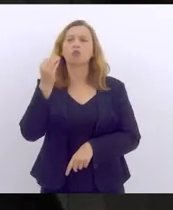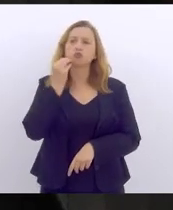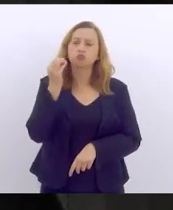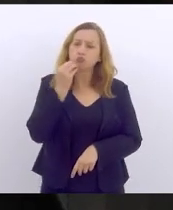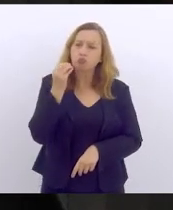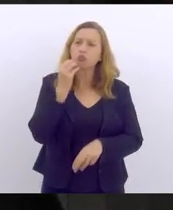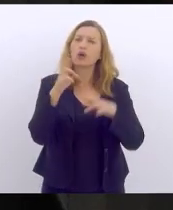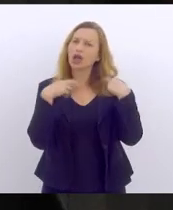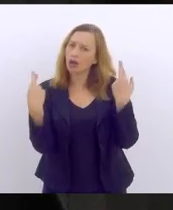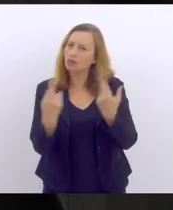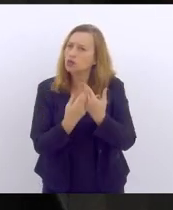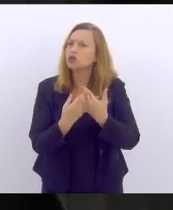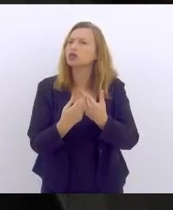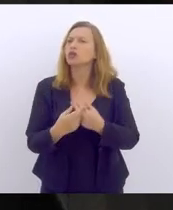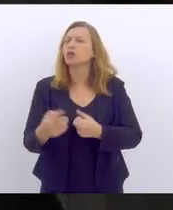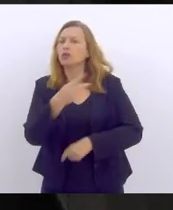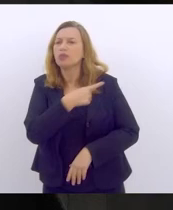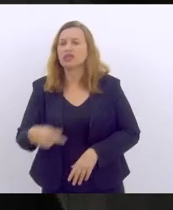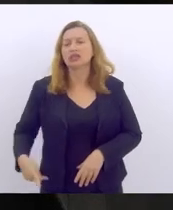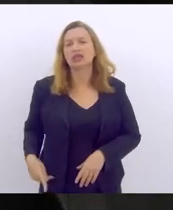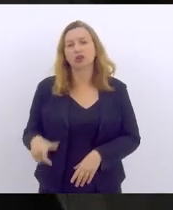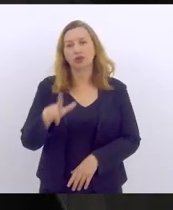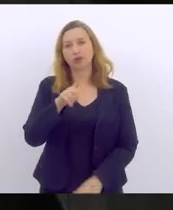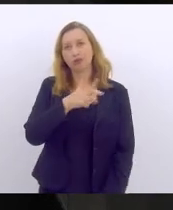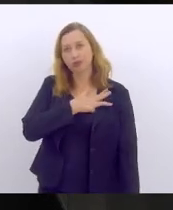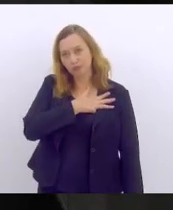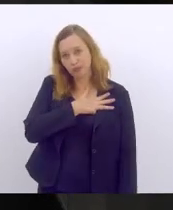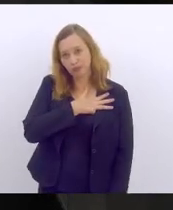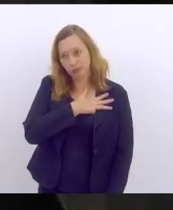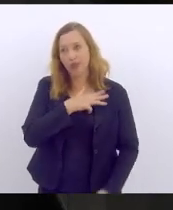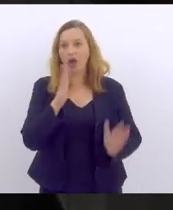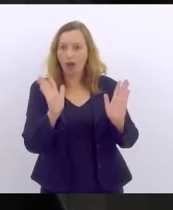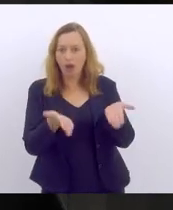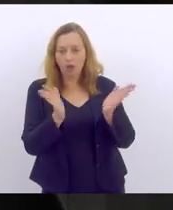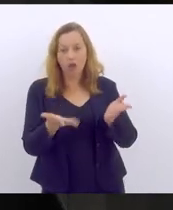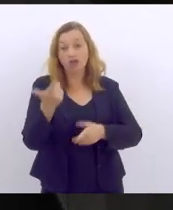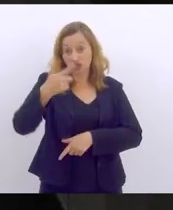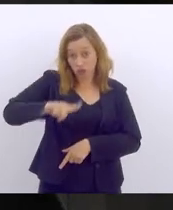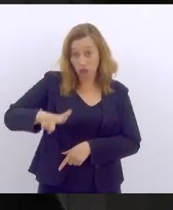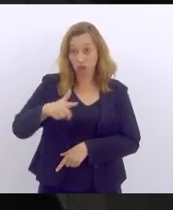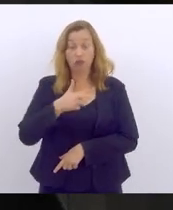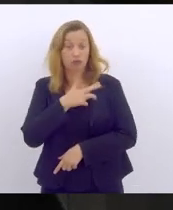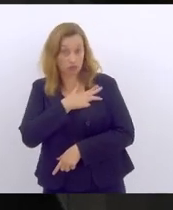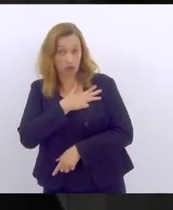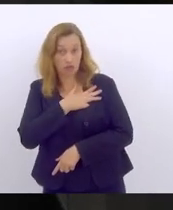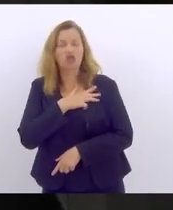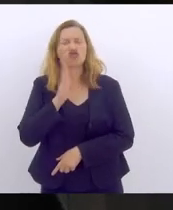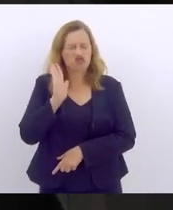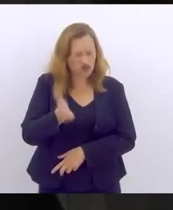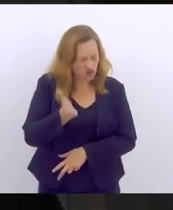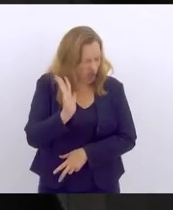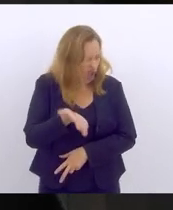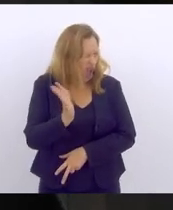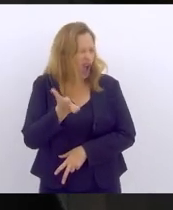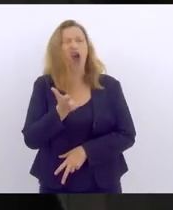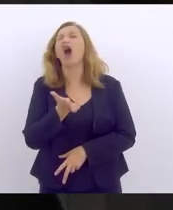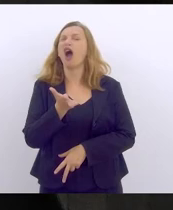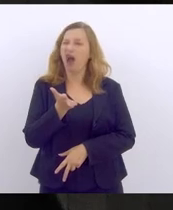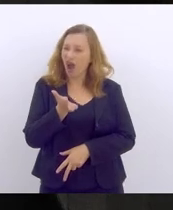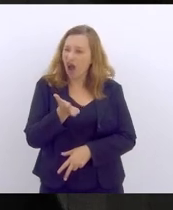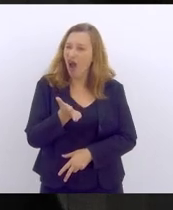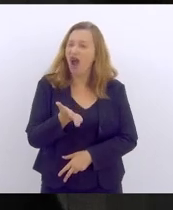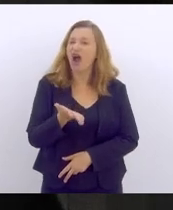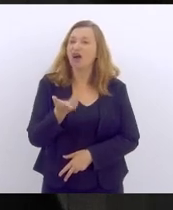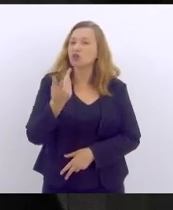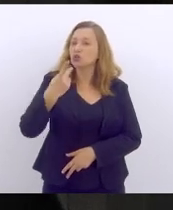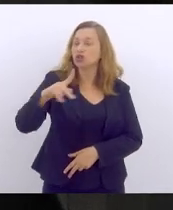reunião é com o presidente Lula candidato agora Presidente novamente que já enfrentou já enfrentou